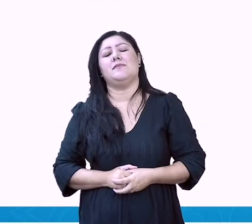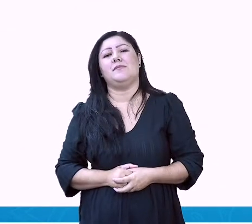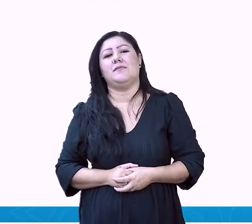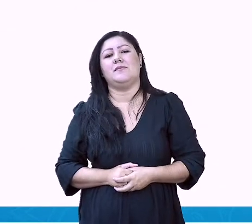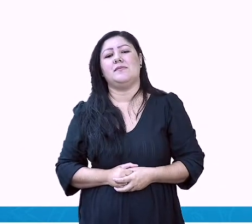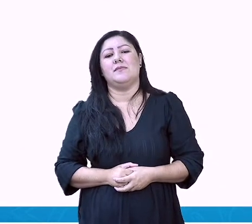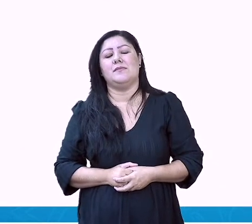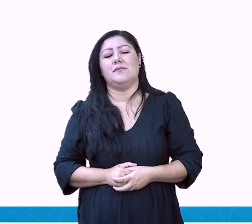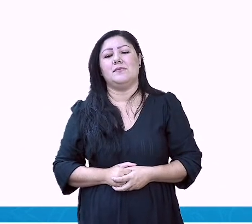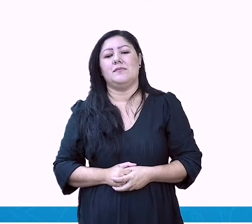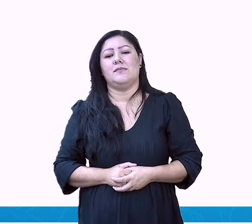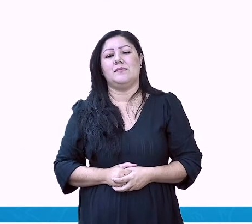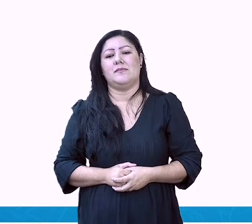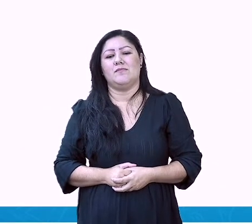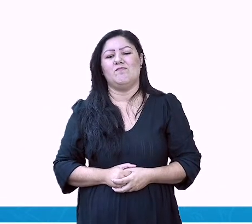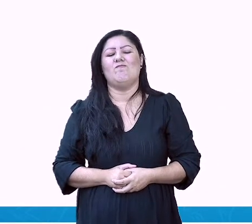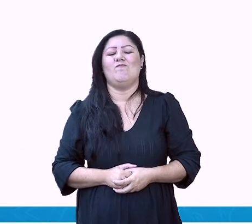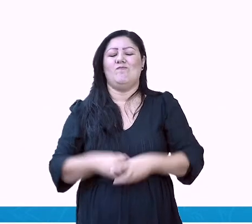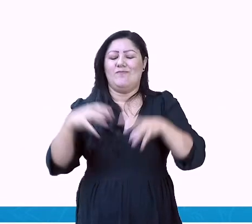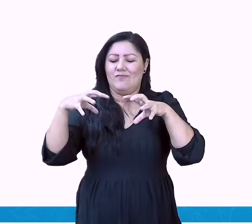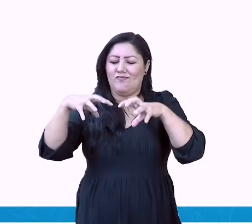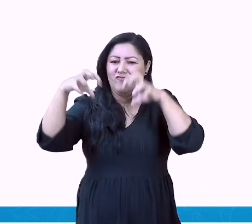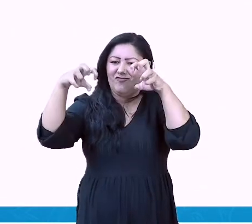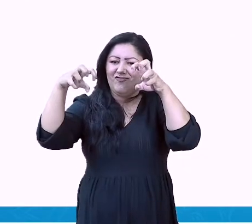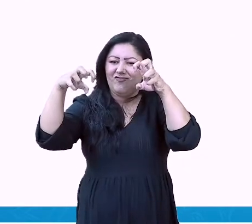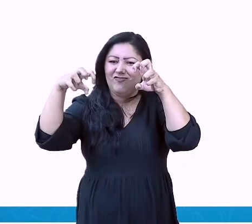predominando? É a seca.